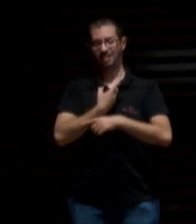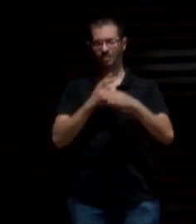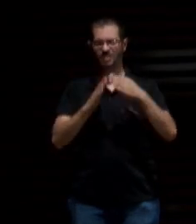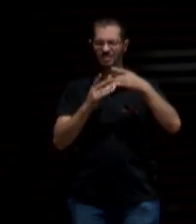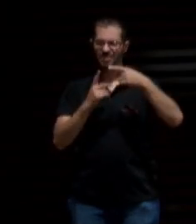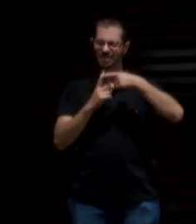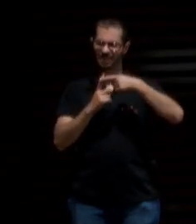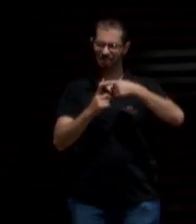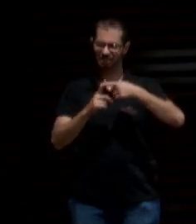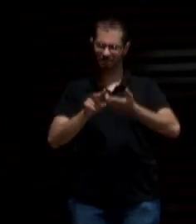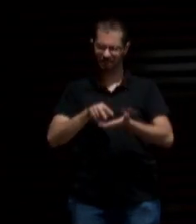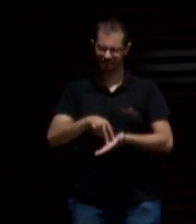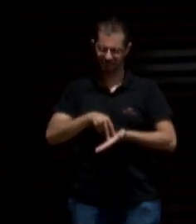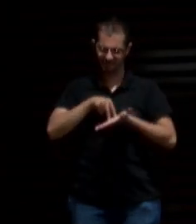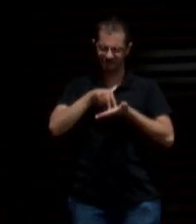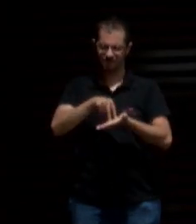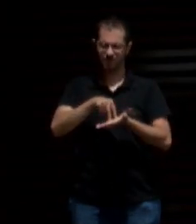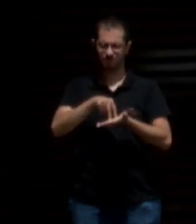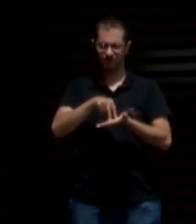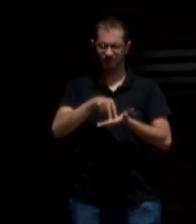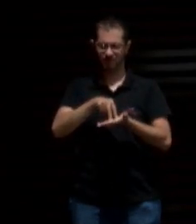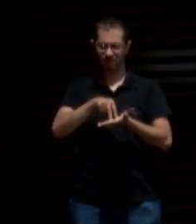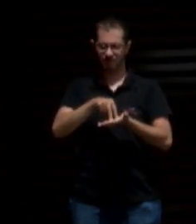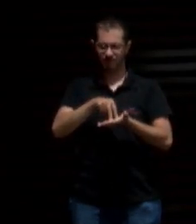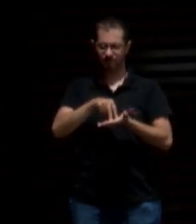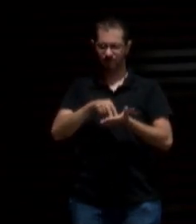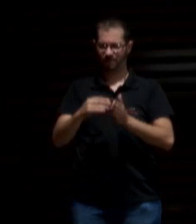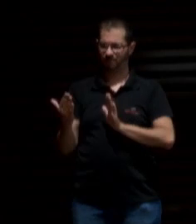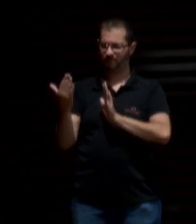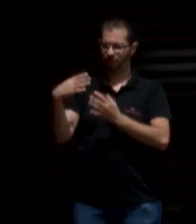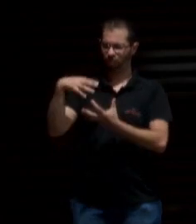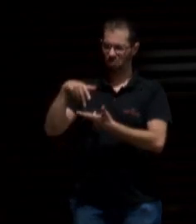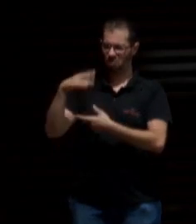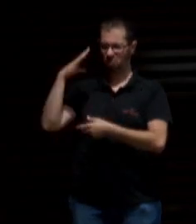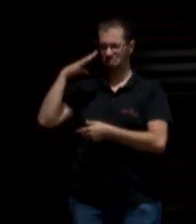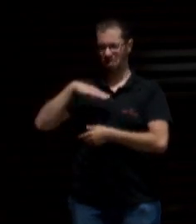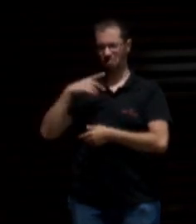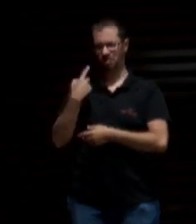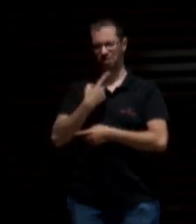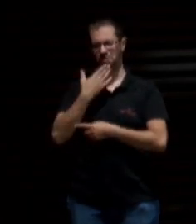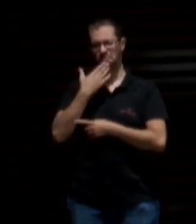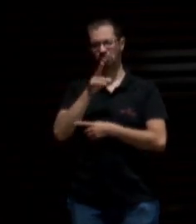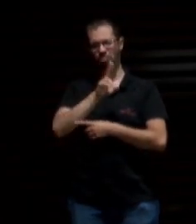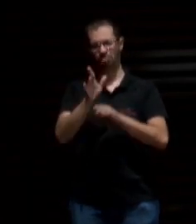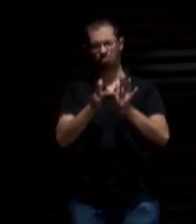relevante e intrépida no meio de uma geração perversa. Assim nós pedimos em nome de Jesus. Amém.